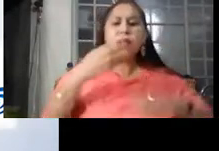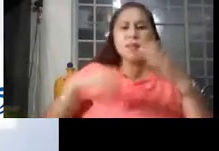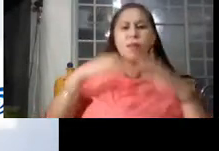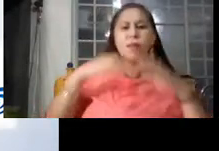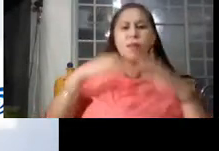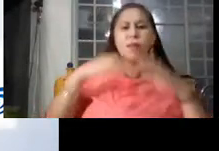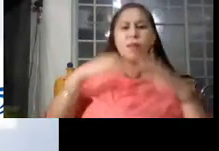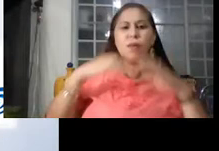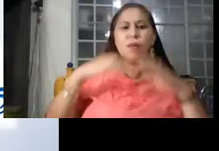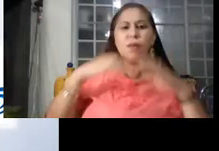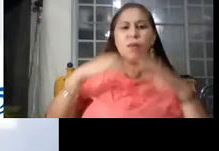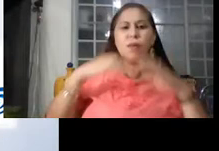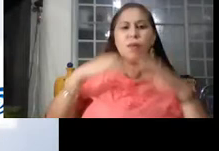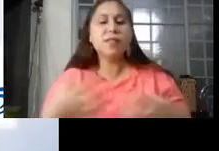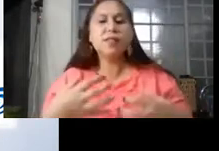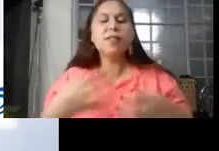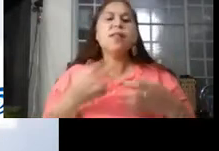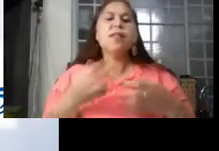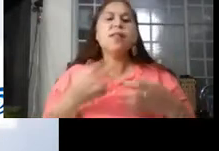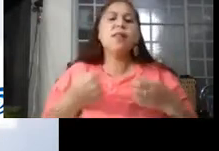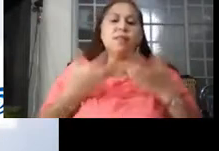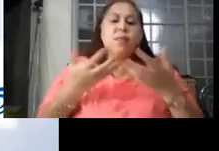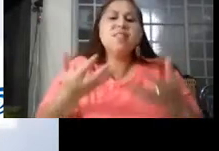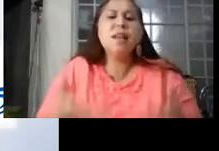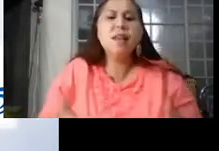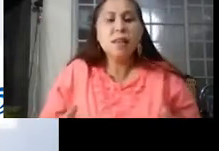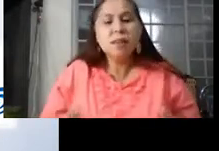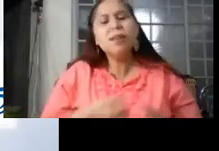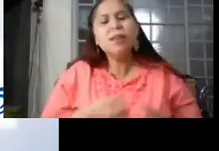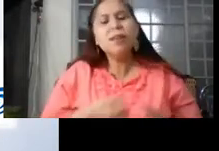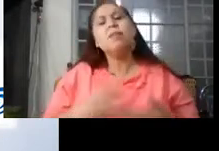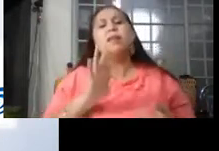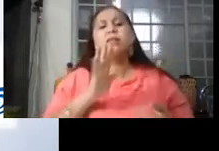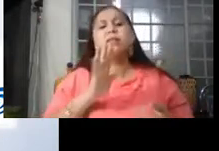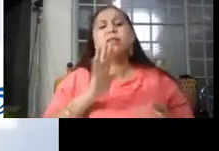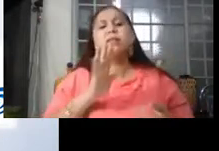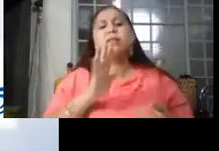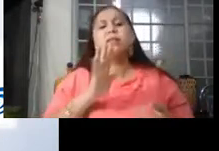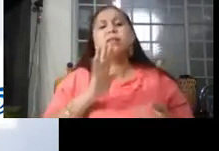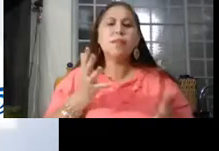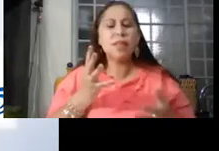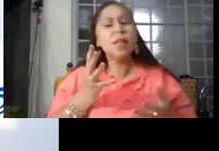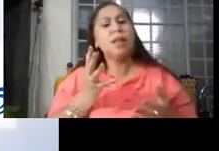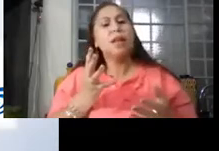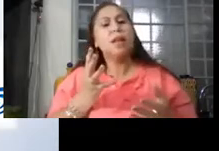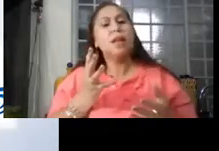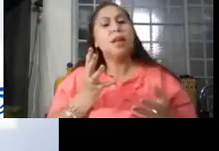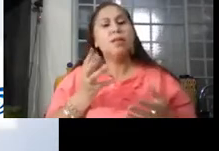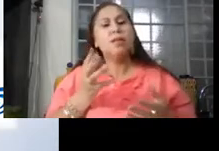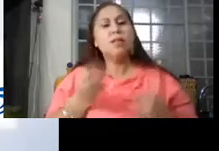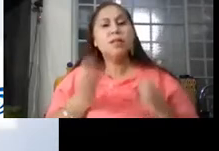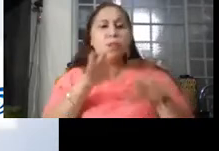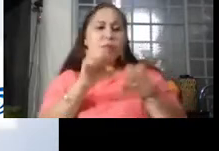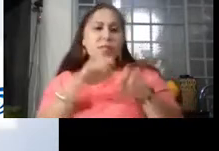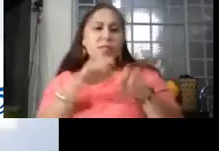se comunicar e se fazer entender, expressar sentimentos, expressar conhecimentos, né? Veja,